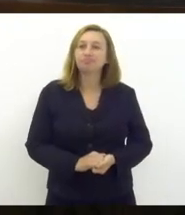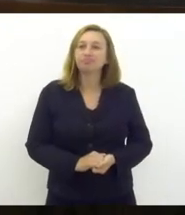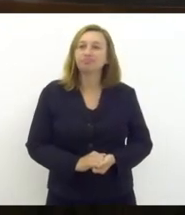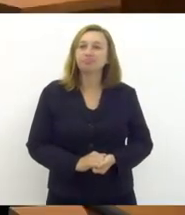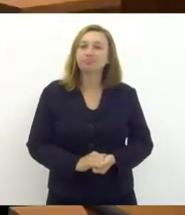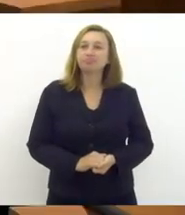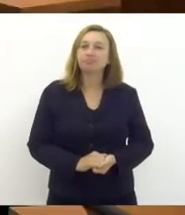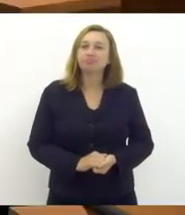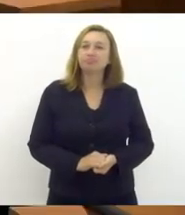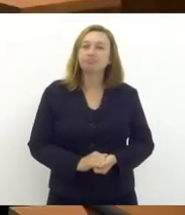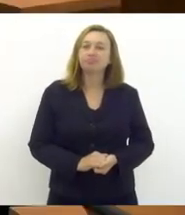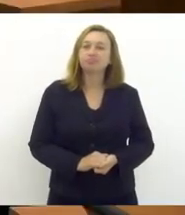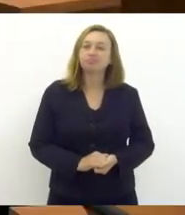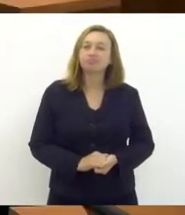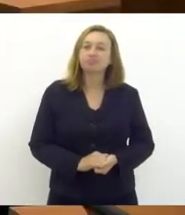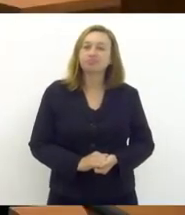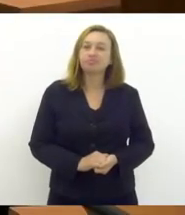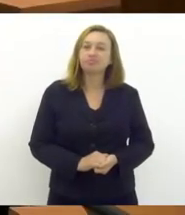obrigado